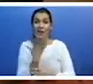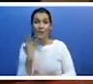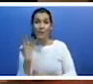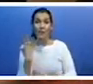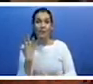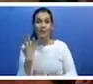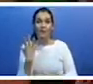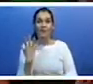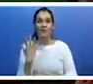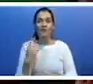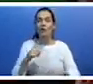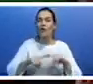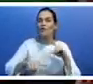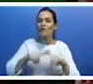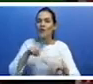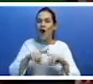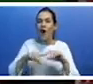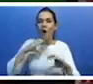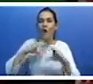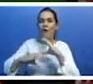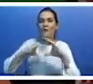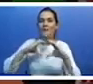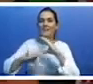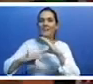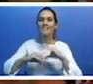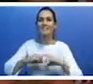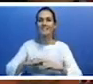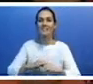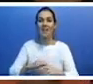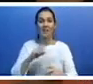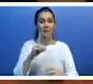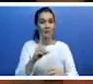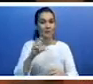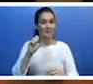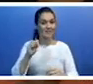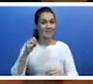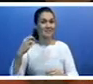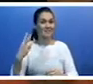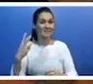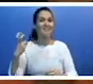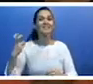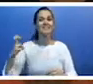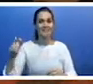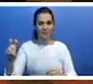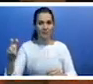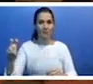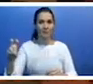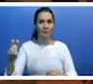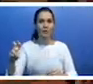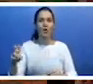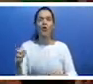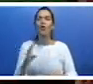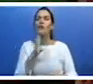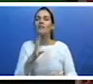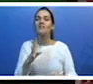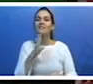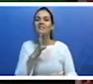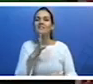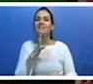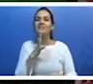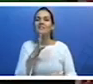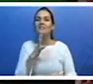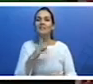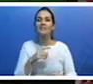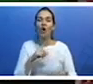de uma ferramenta de comunicação em 1835 que ficou conhecida pelo